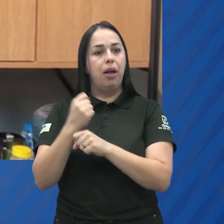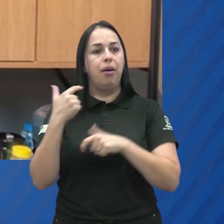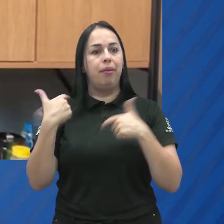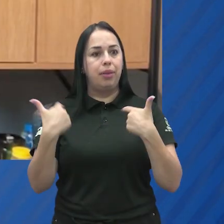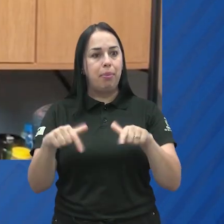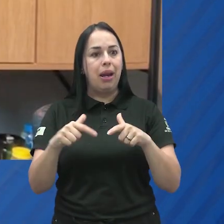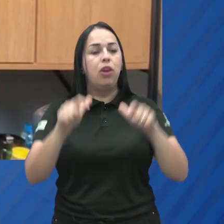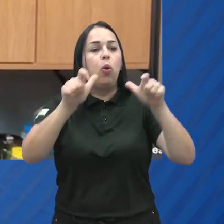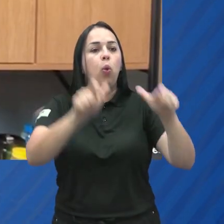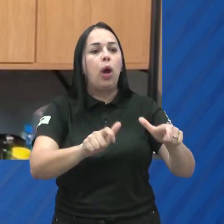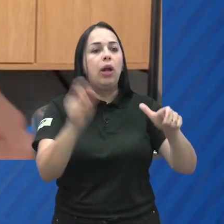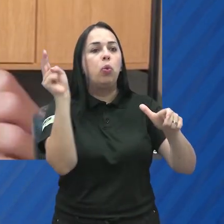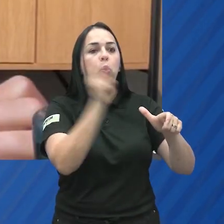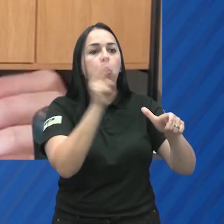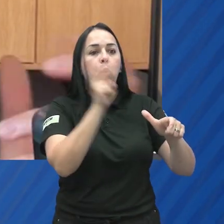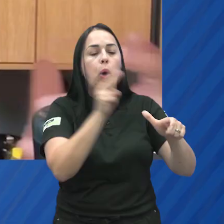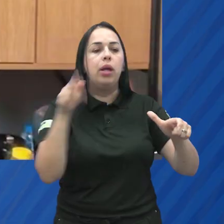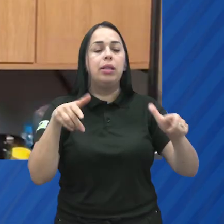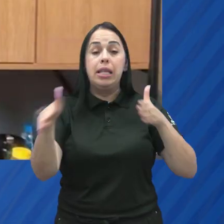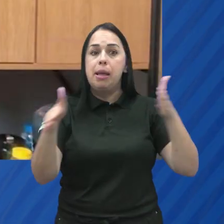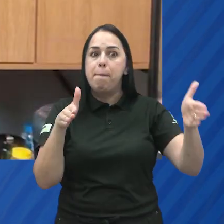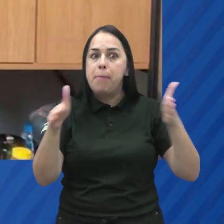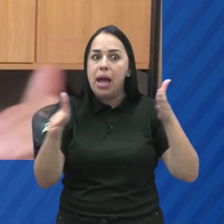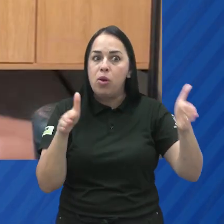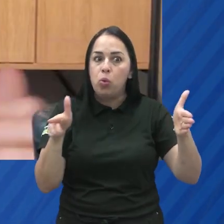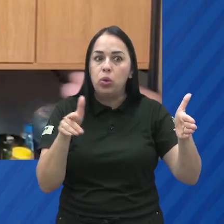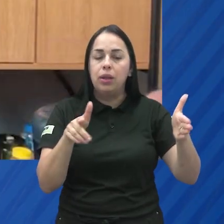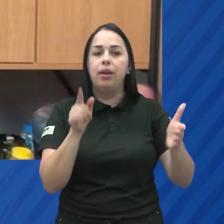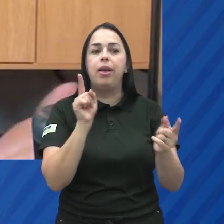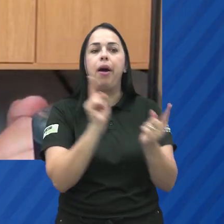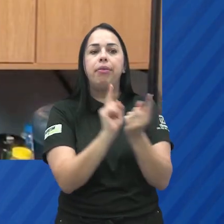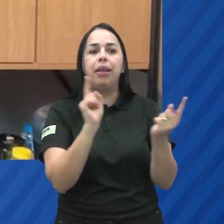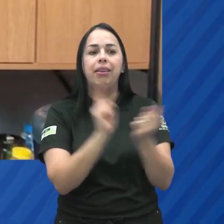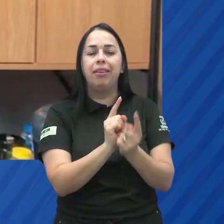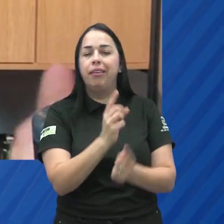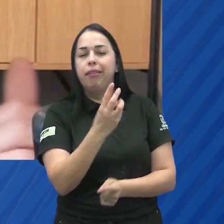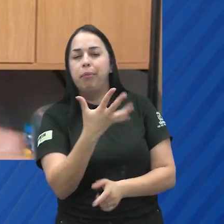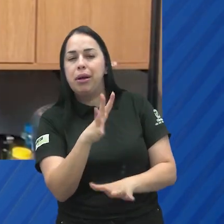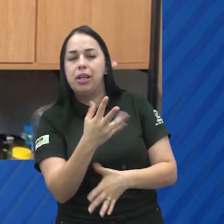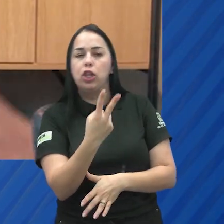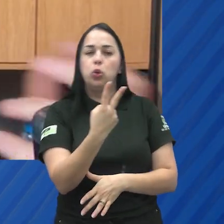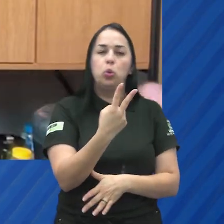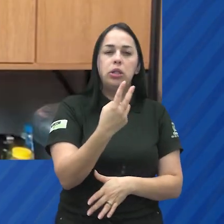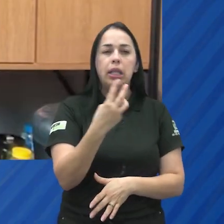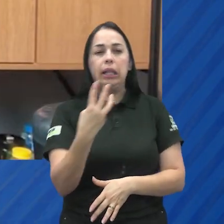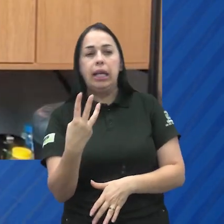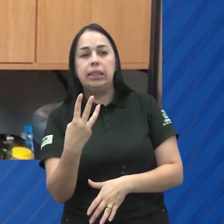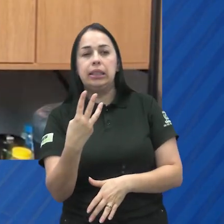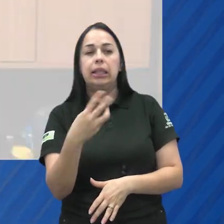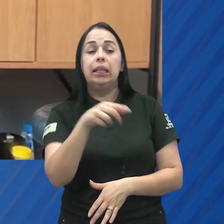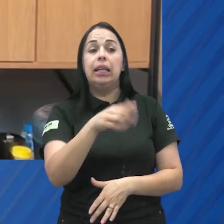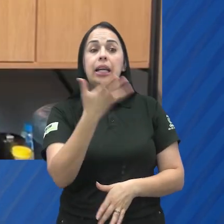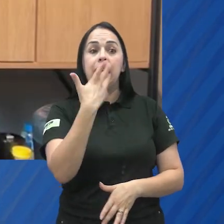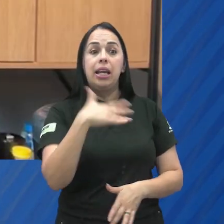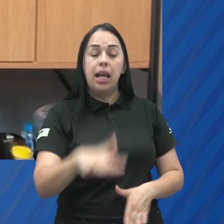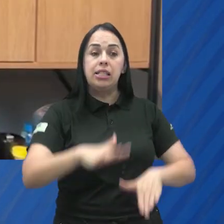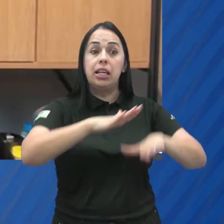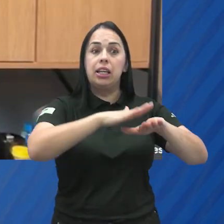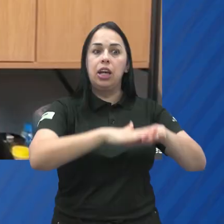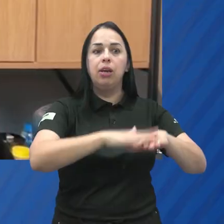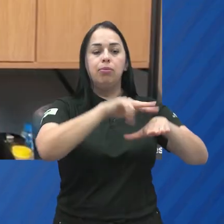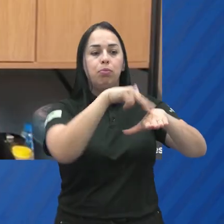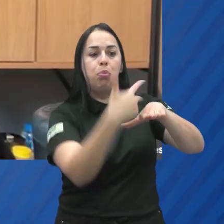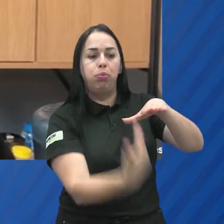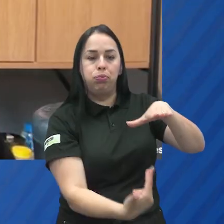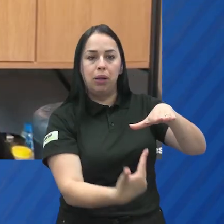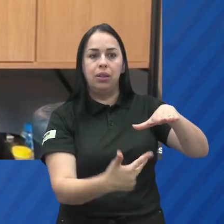emergência. Todo verão eu atendia mais ou menos umas 2 a 3 crianças afogadas. Os meus 2 filhos,